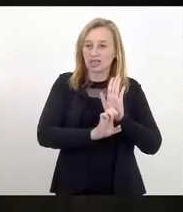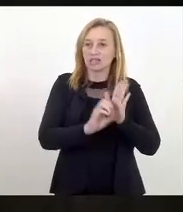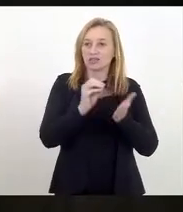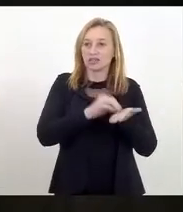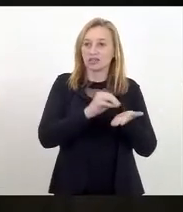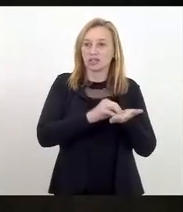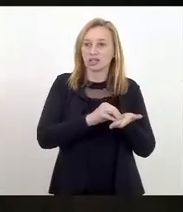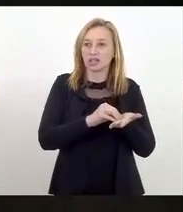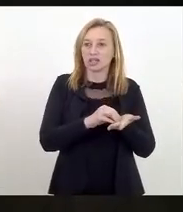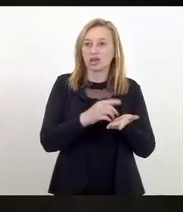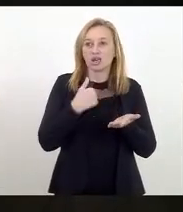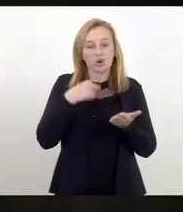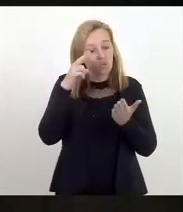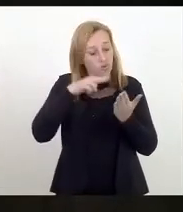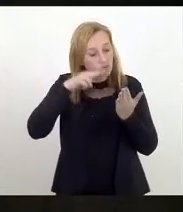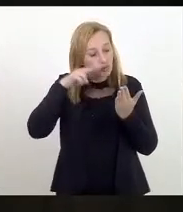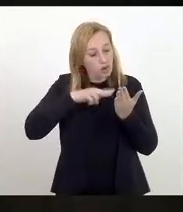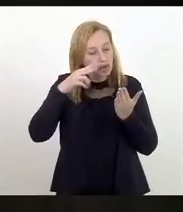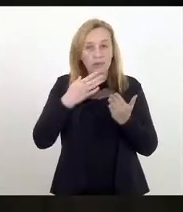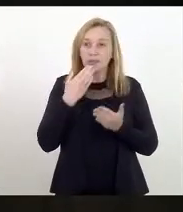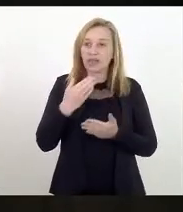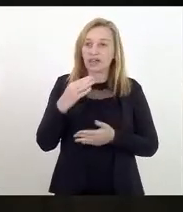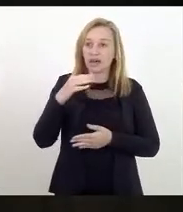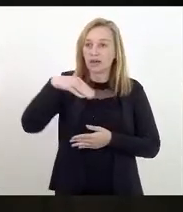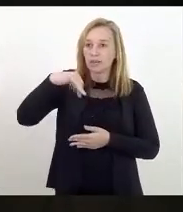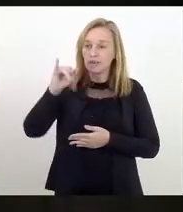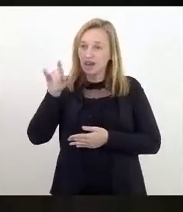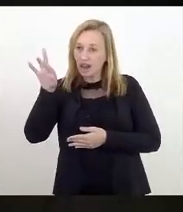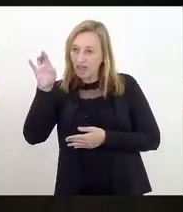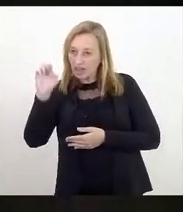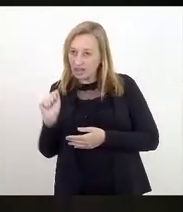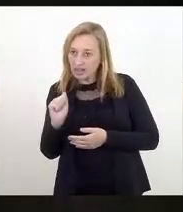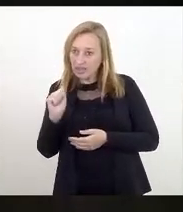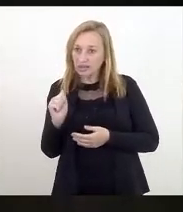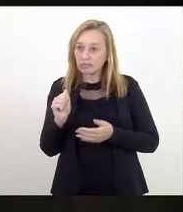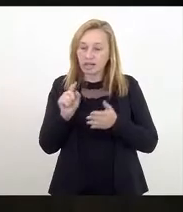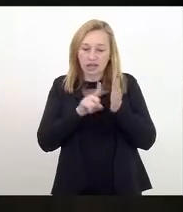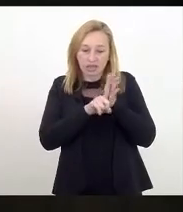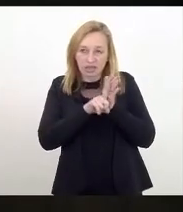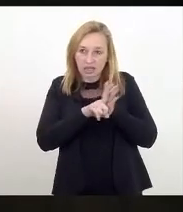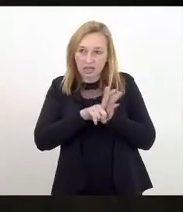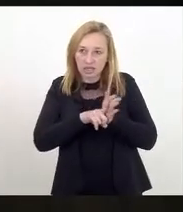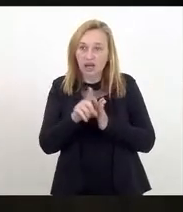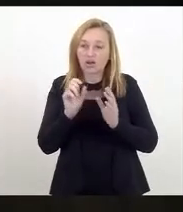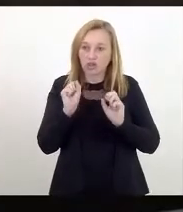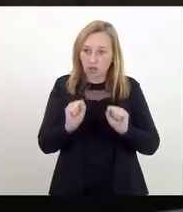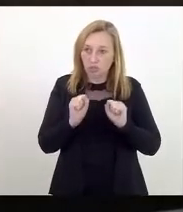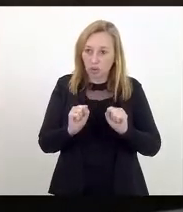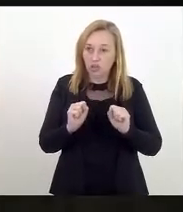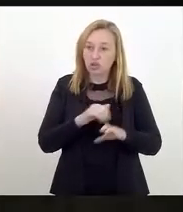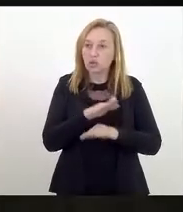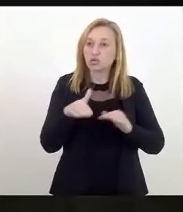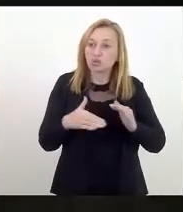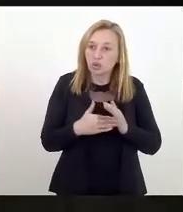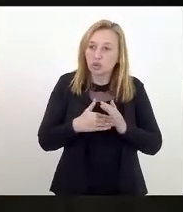que eu passei à vista aqui e pedi à Milena para analisar para conversar com a Vossa Excelência. Eu acho que todas elas podem ser... Foram acolhidas.